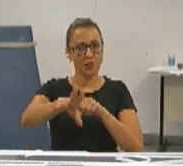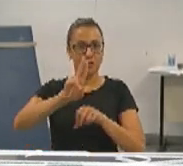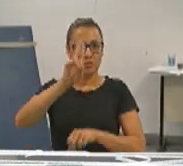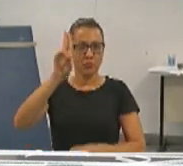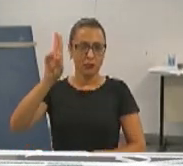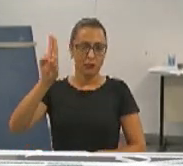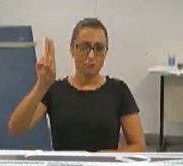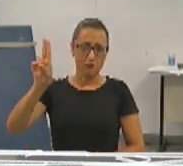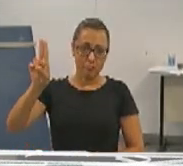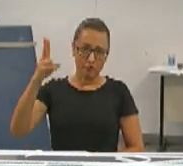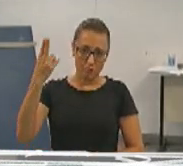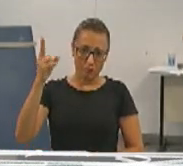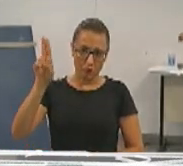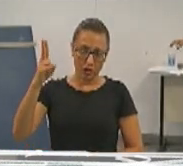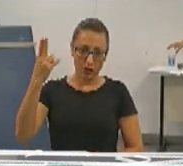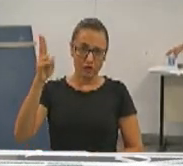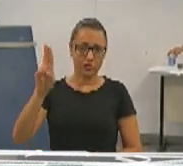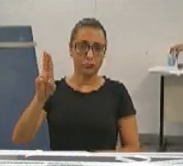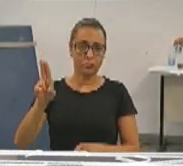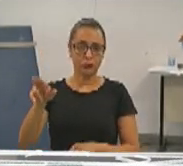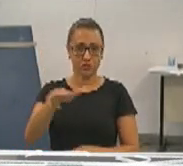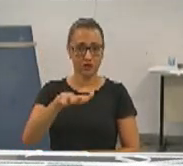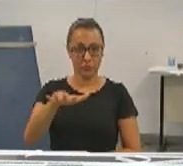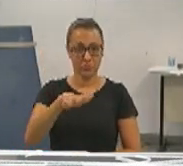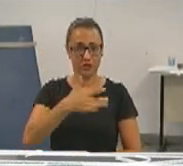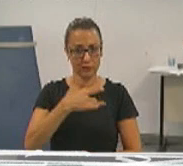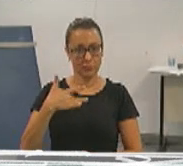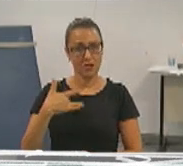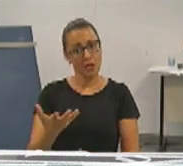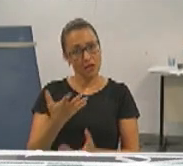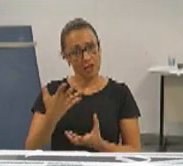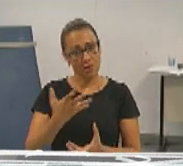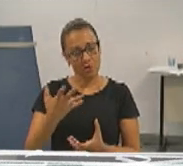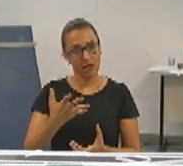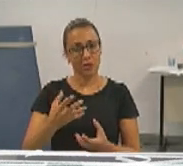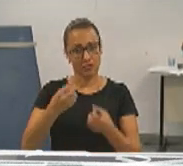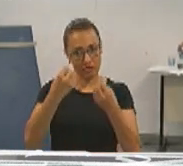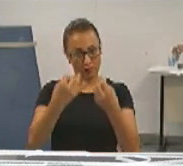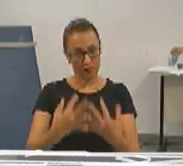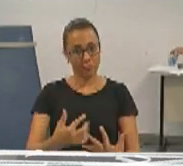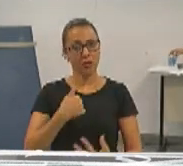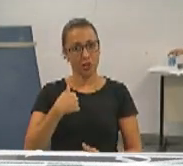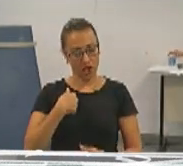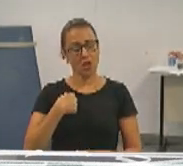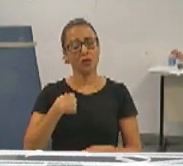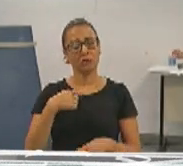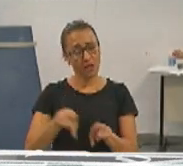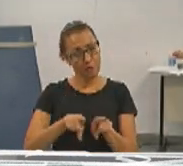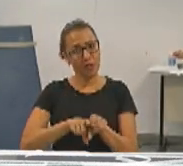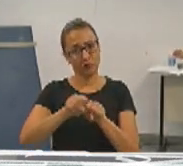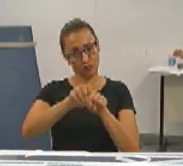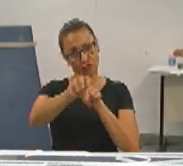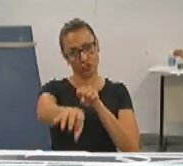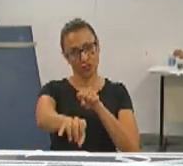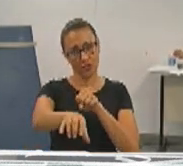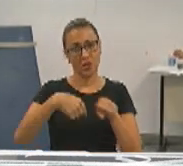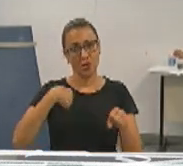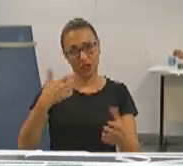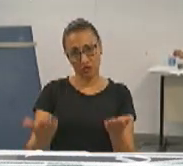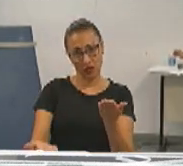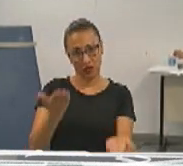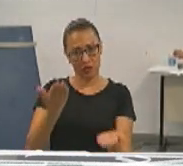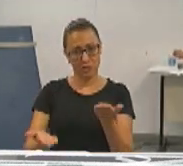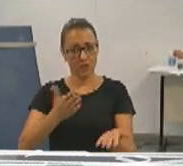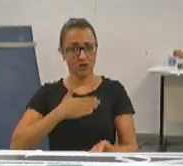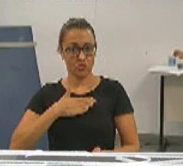universitária na área da saúde. Eu quero deixar aqui registrado que eu sou um extensionista também. Eu tento equilibrar as